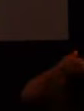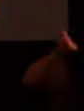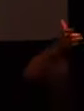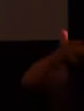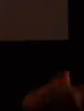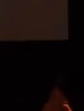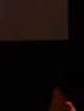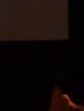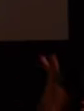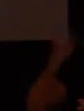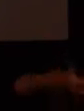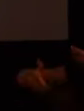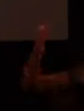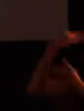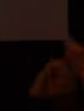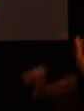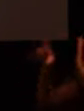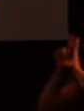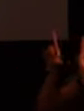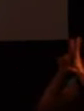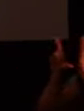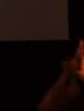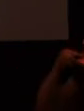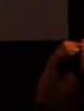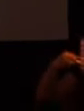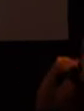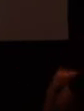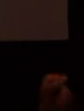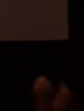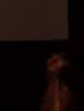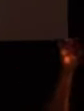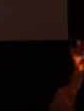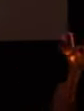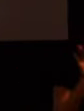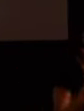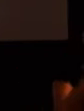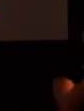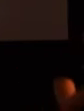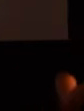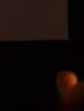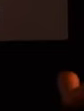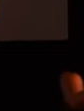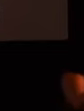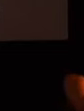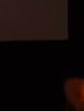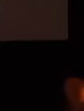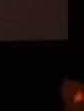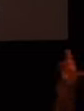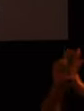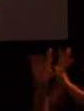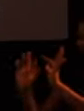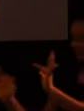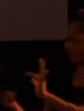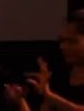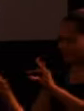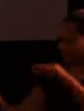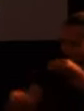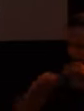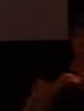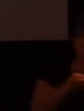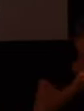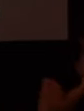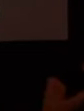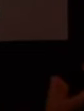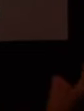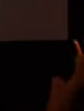com uma legislação, com um marco regulatório cheio de pedaços. Era um pedaço de uma lei aqui, outra lei ali, era um decreto depois